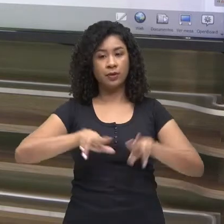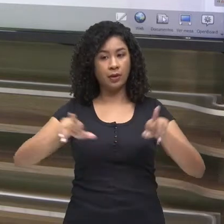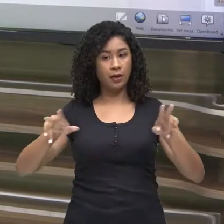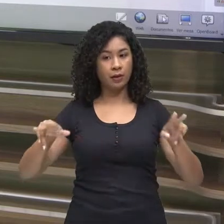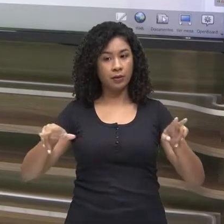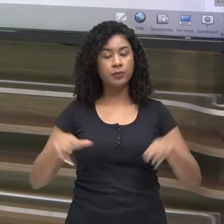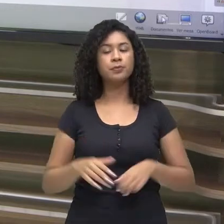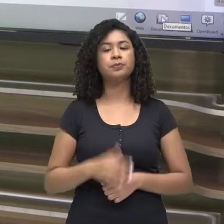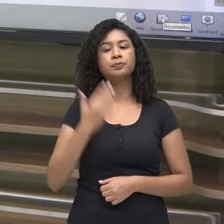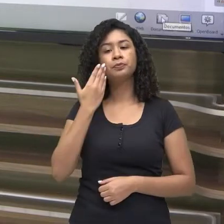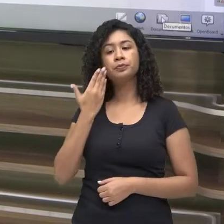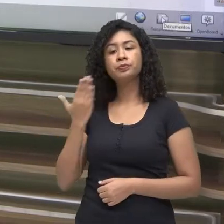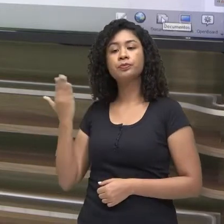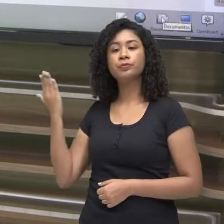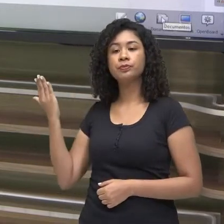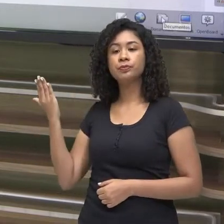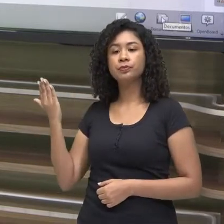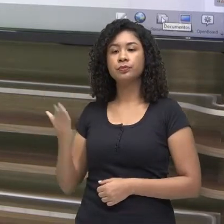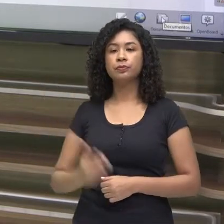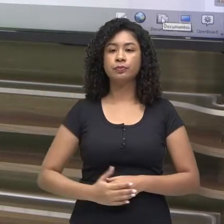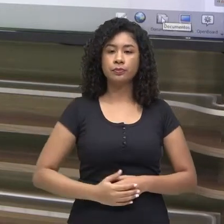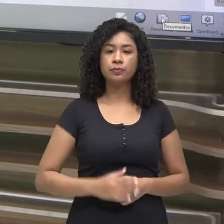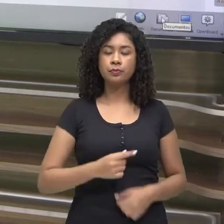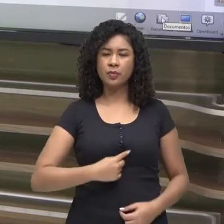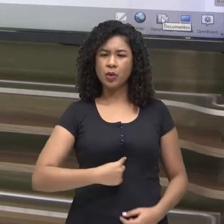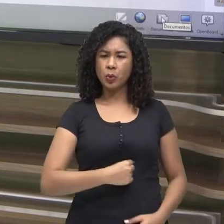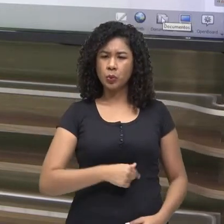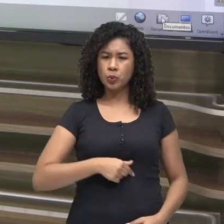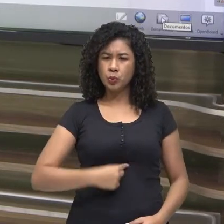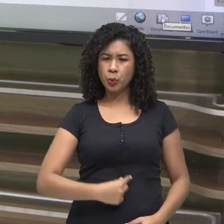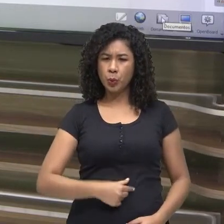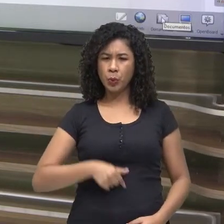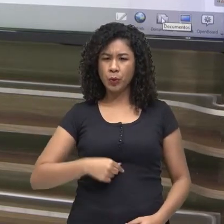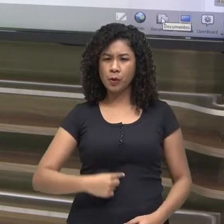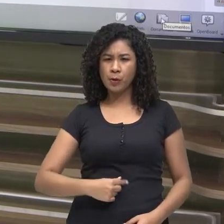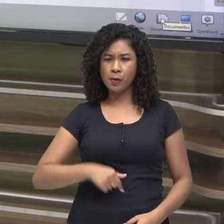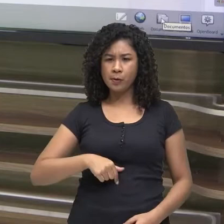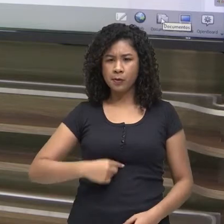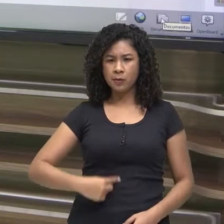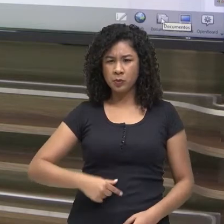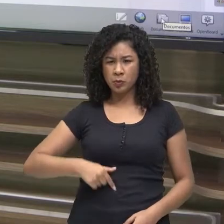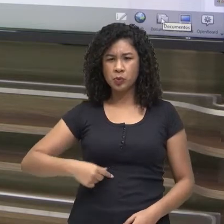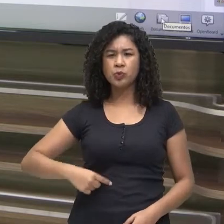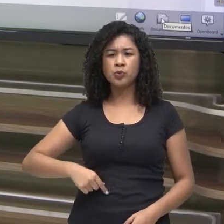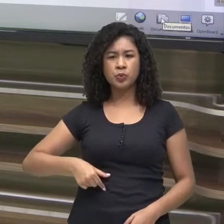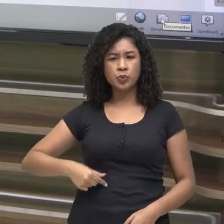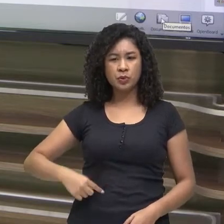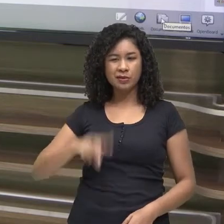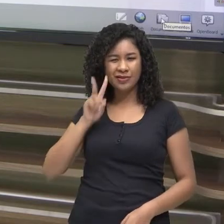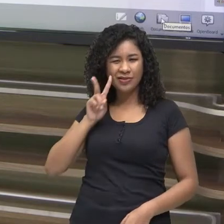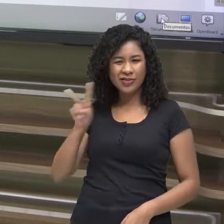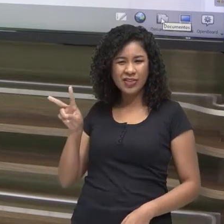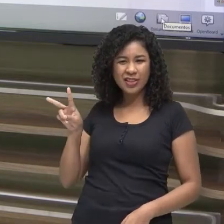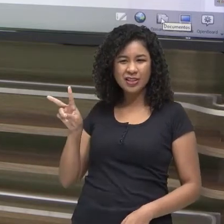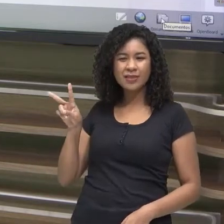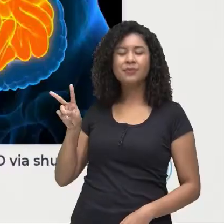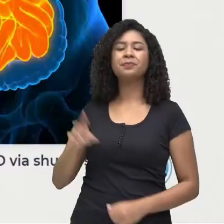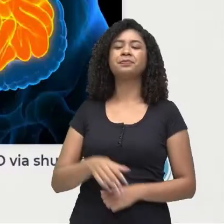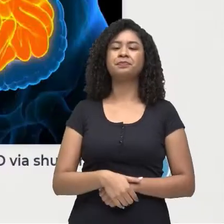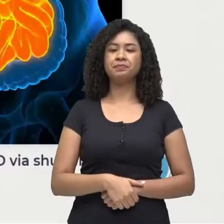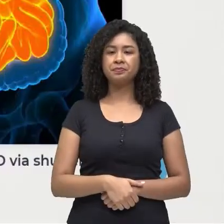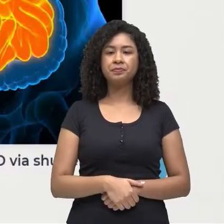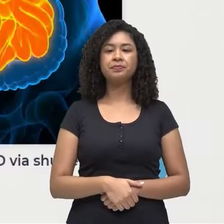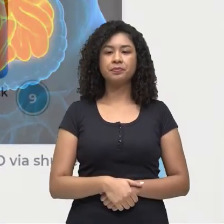Observem aí na figura que o nosso intestino delgado, né, ele é bem grande. Nós temos,